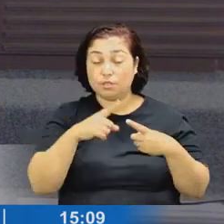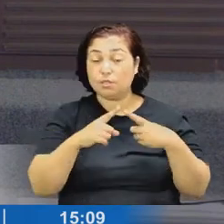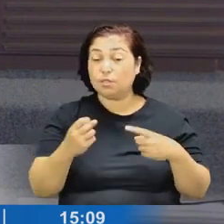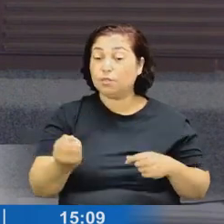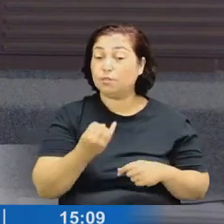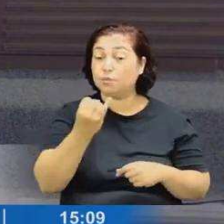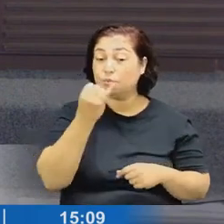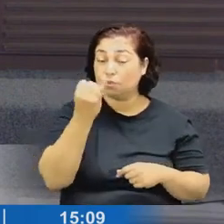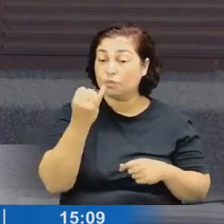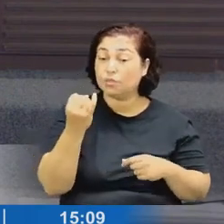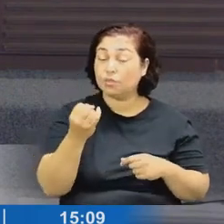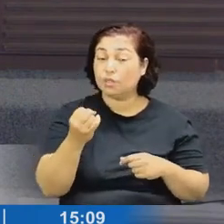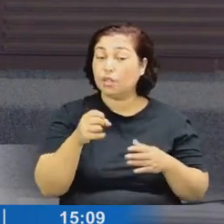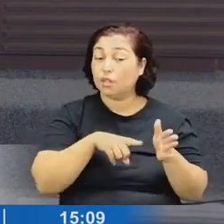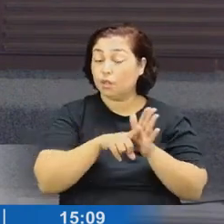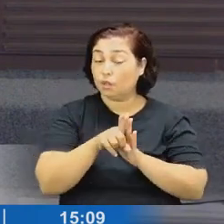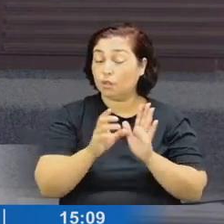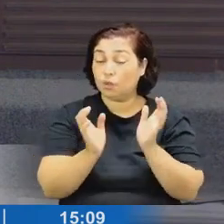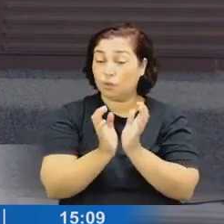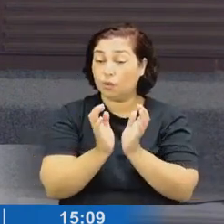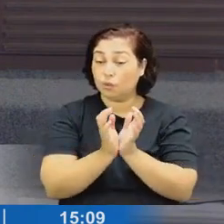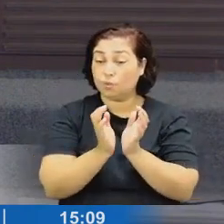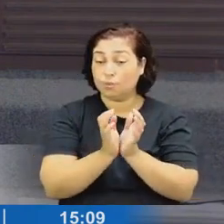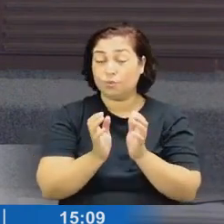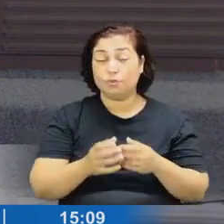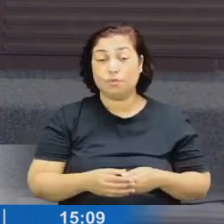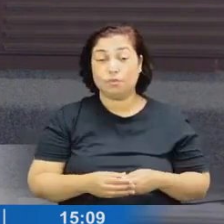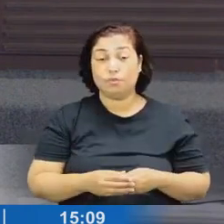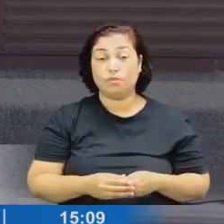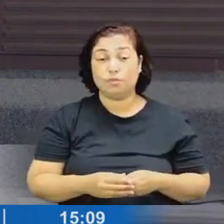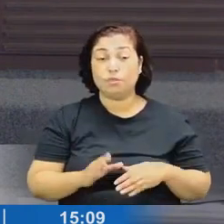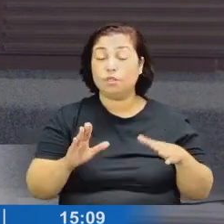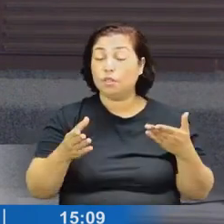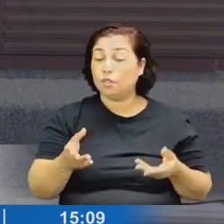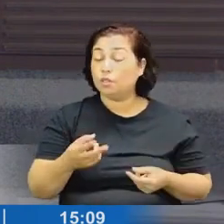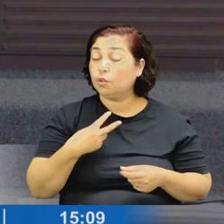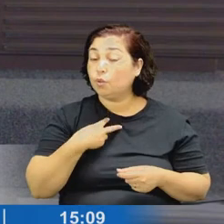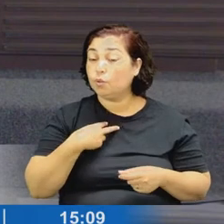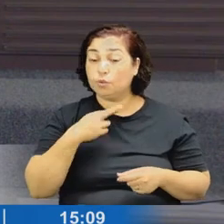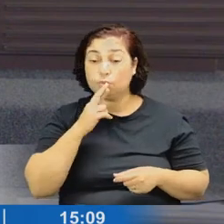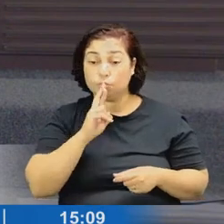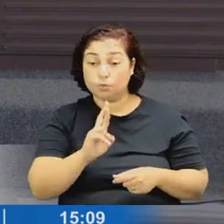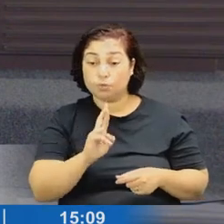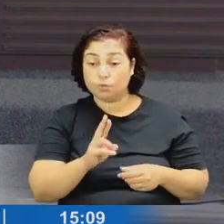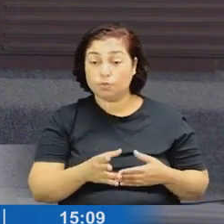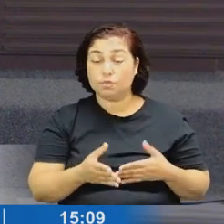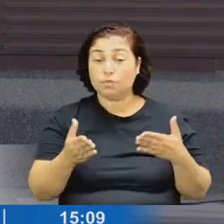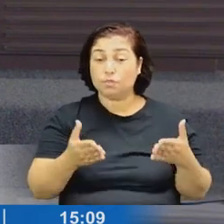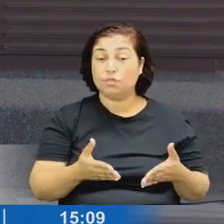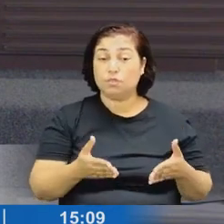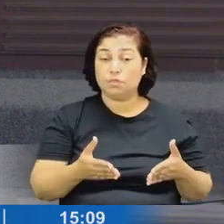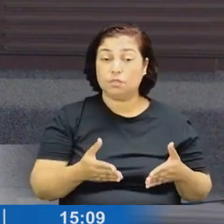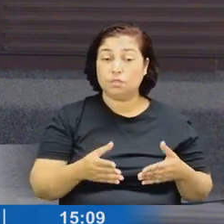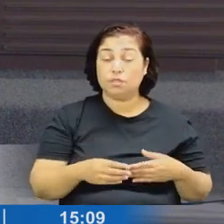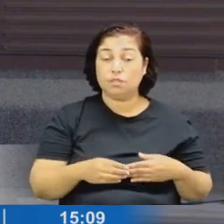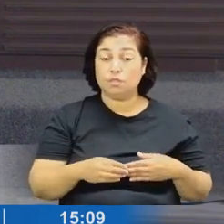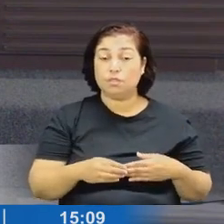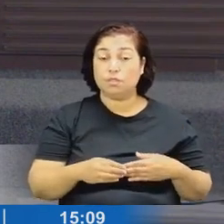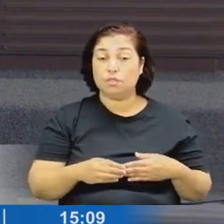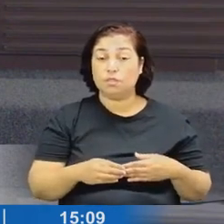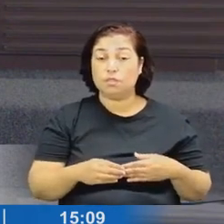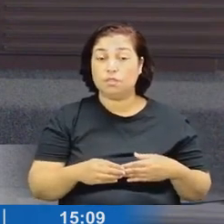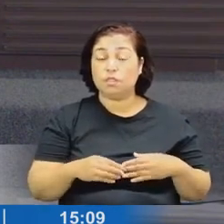importantes que estavam na na nas conversas né E quando ele não puder responder não tem problema bota lá #